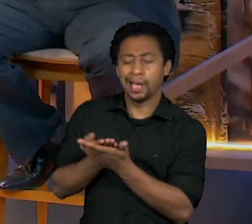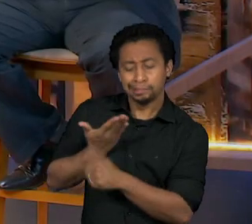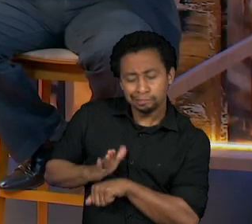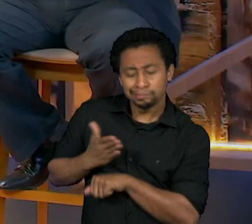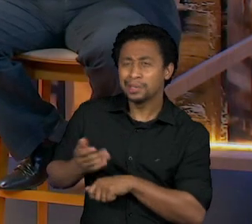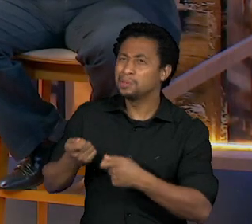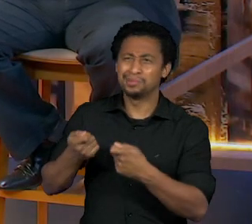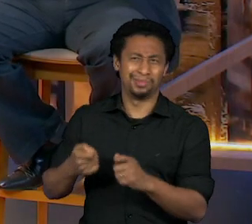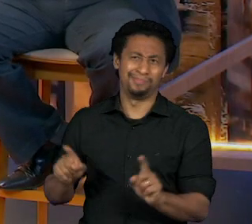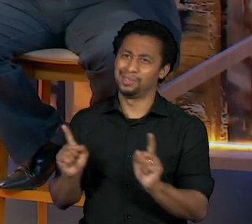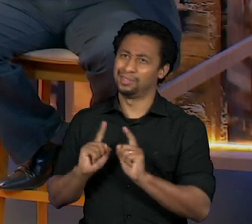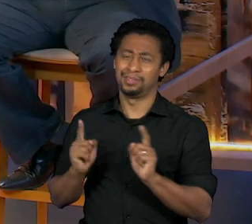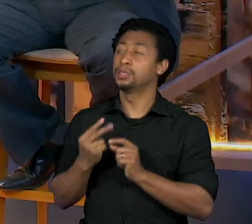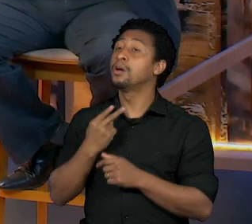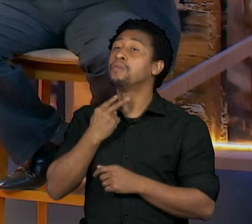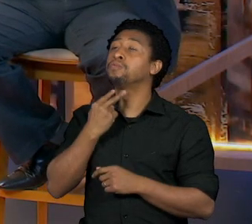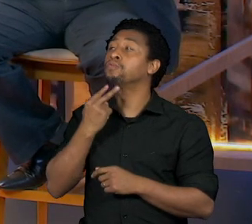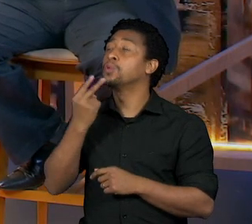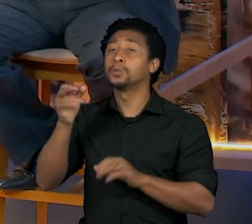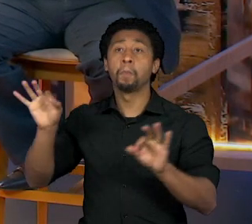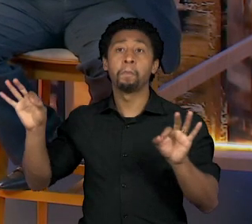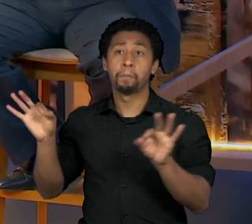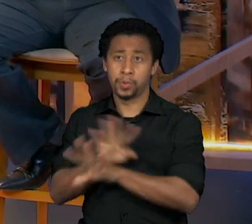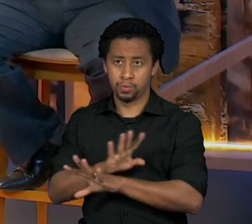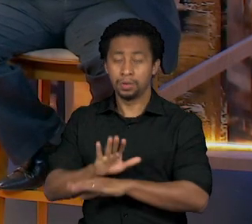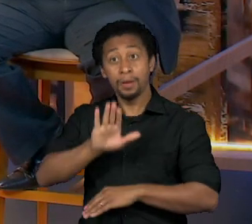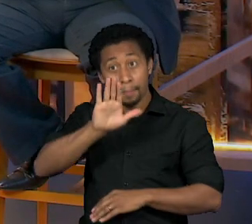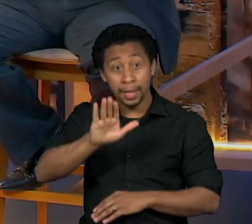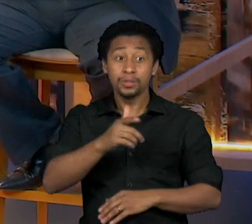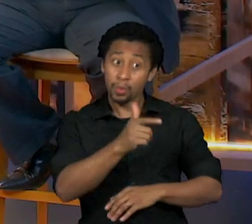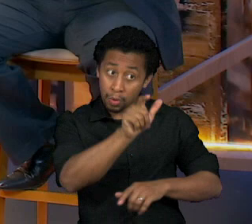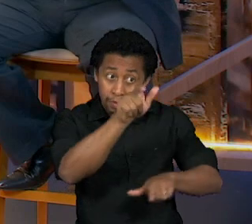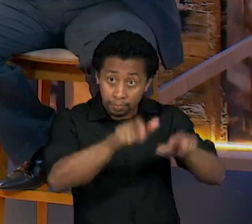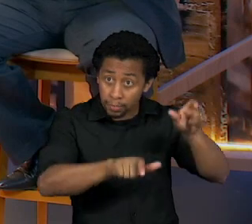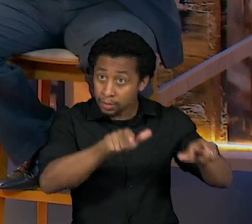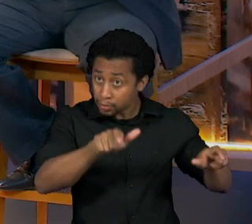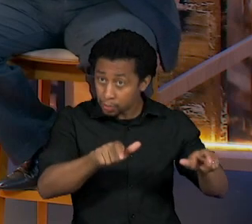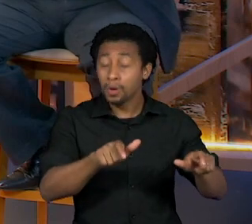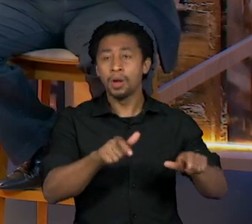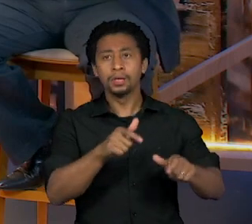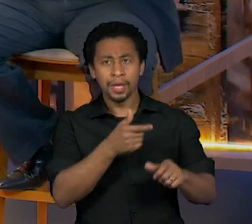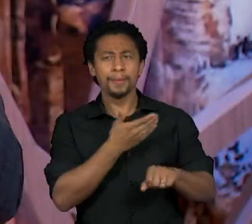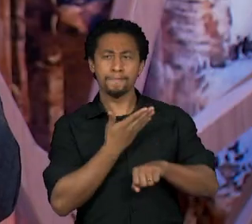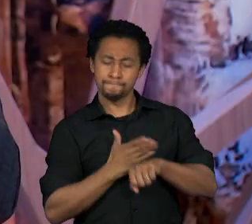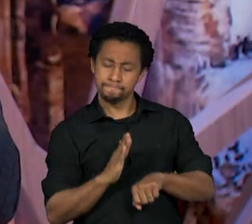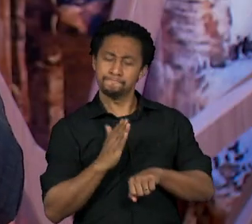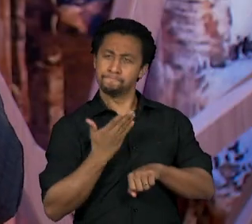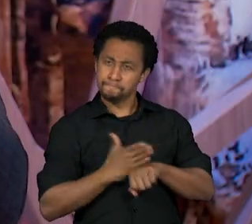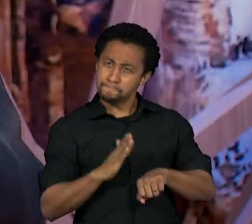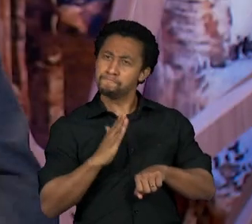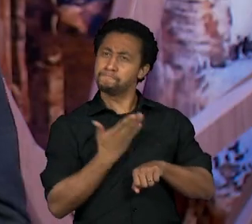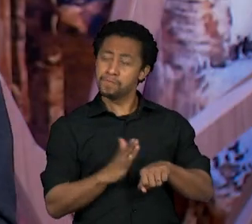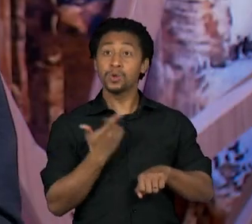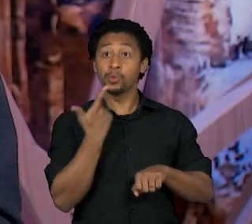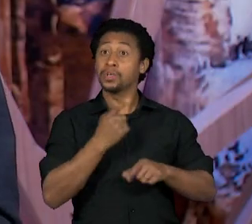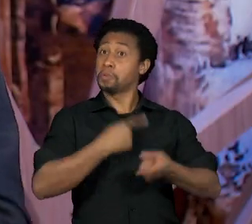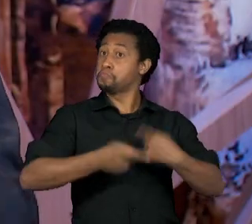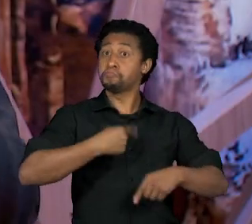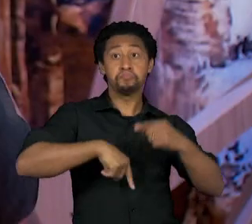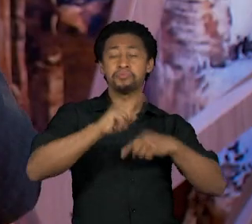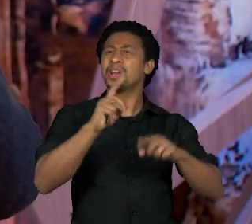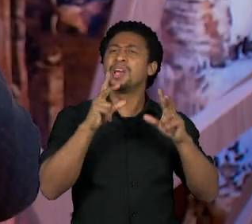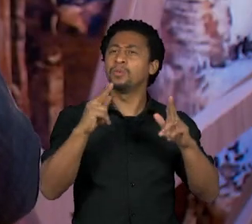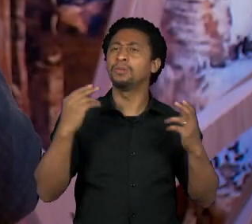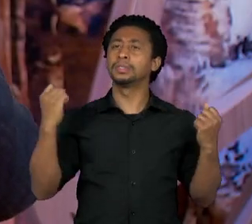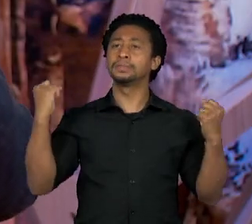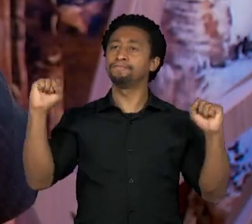é um treinamento, um exercício muscular, como desenvolver um músculo. Você desenvolve o que a gente chama